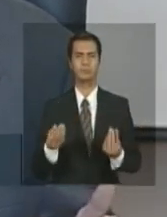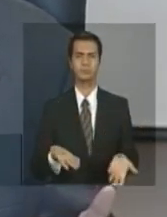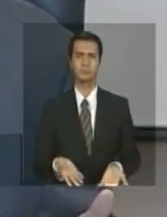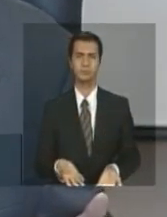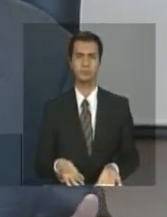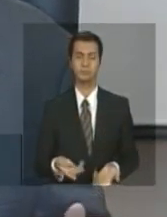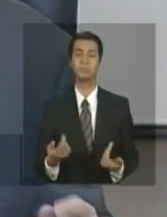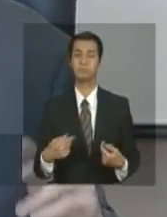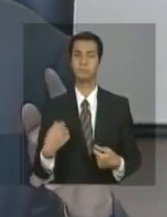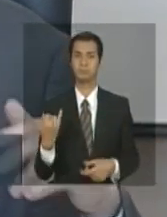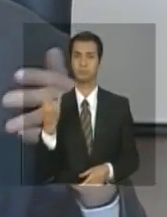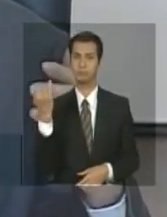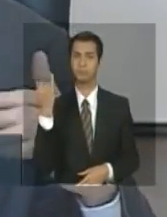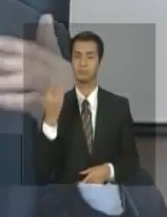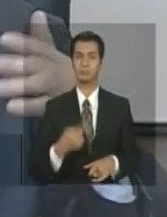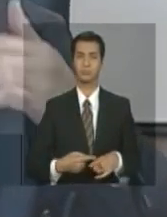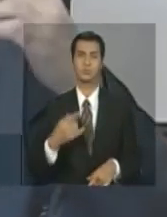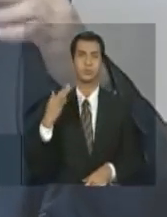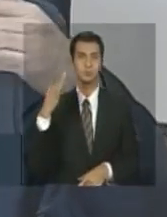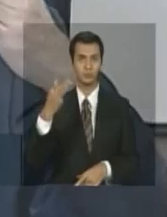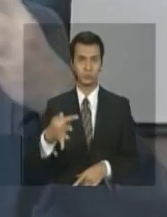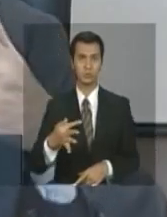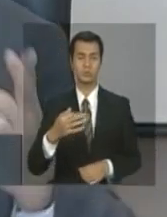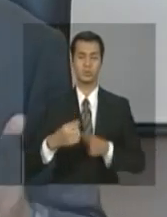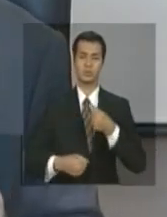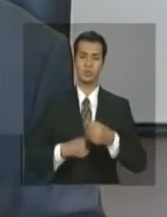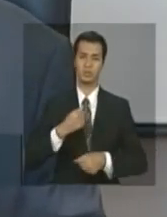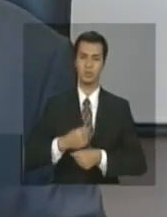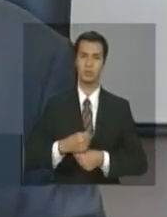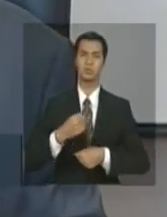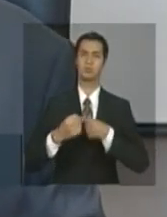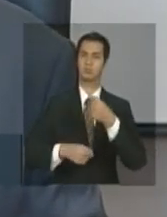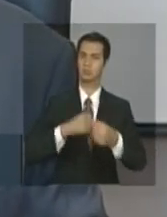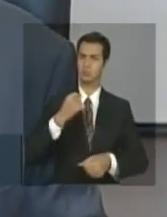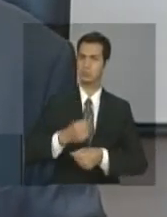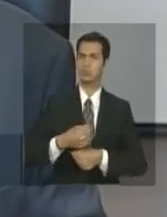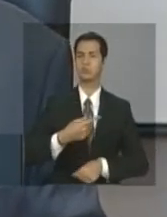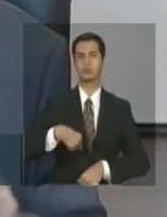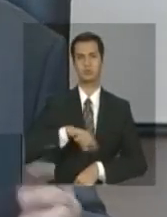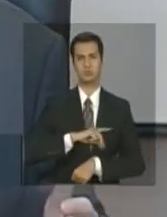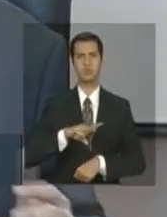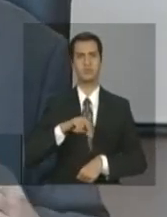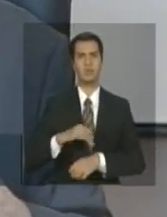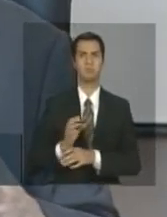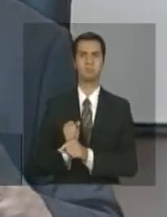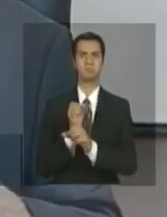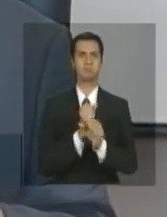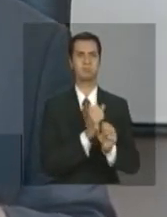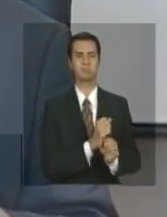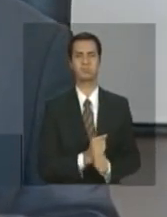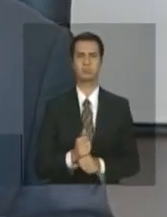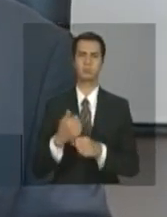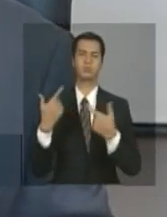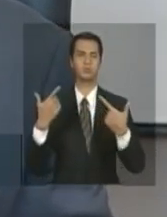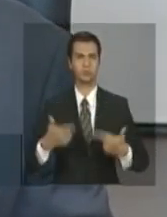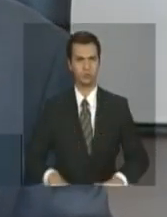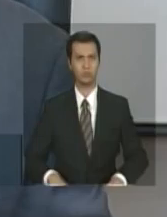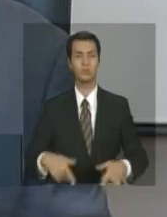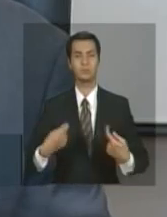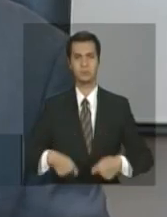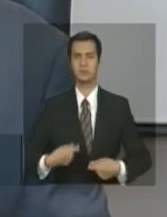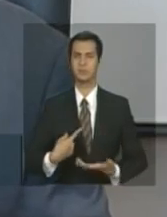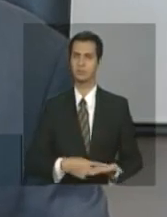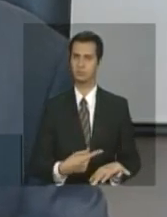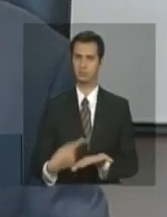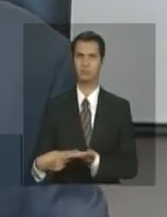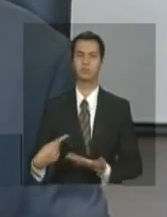Isso é muito importante também, porque no futuro, obviamente, a cada ano, nós vamos medir de novo essa tendência. Então, precisamos saber, precisamos ter um acerto em relação a